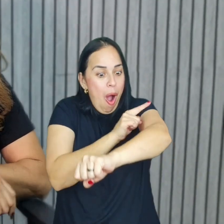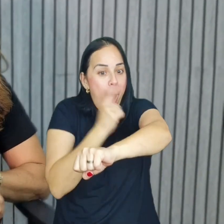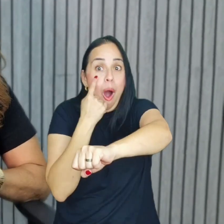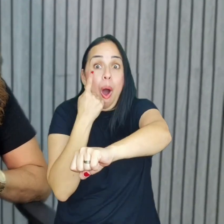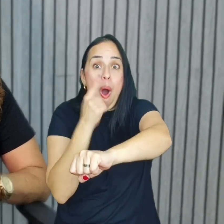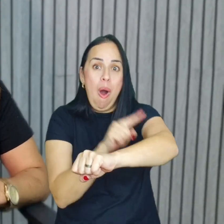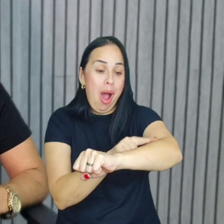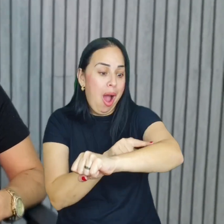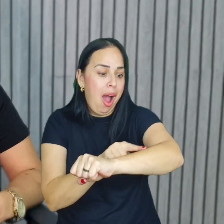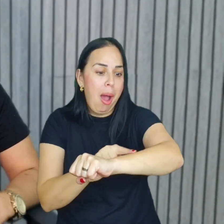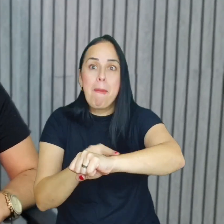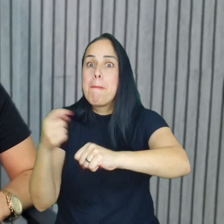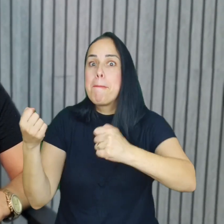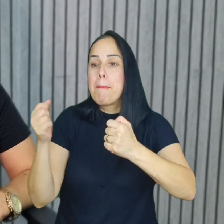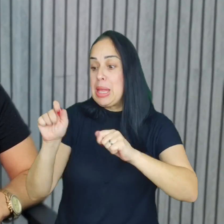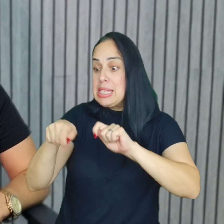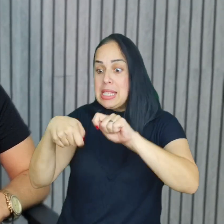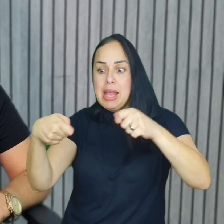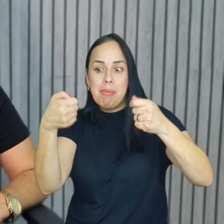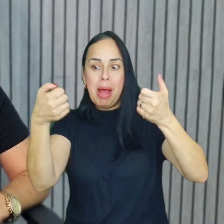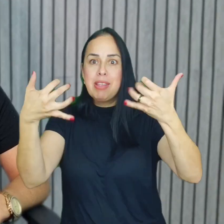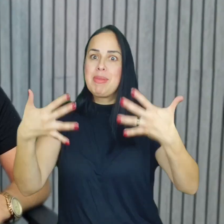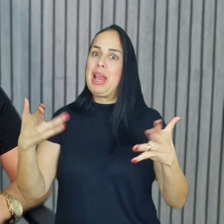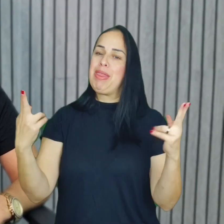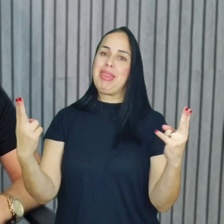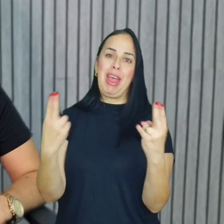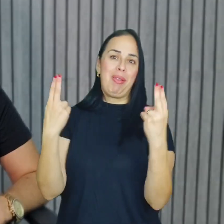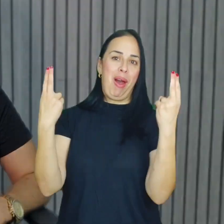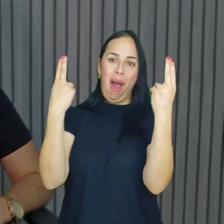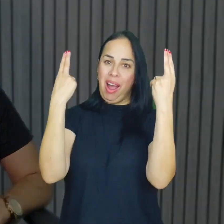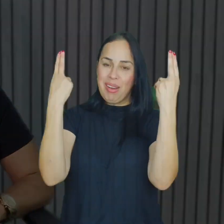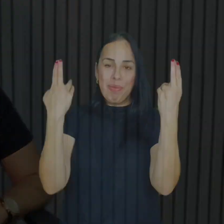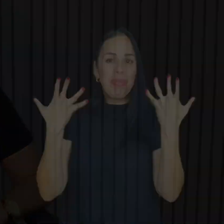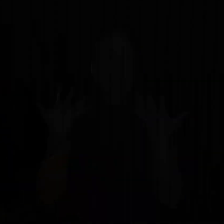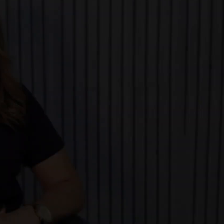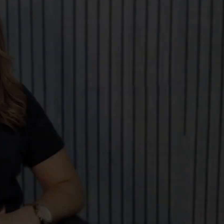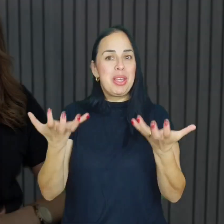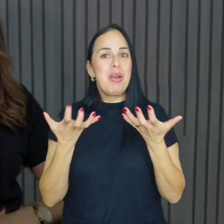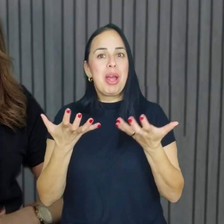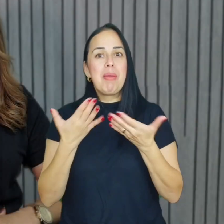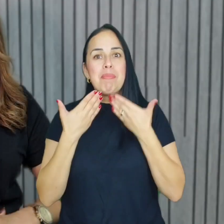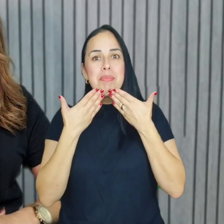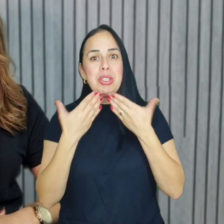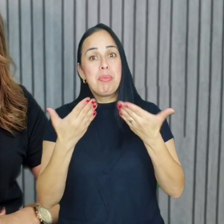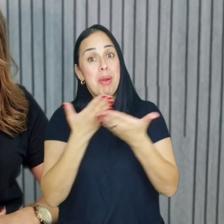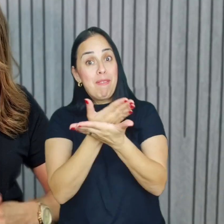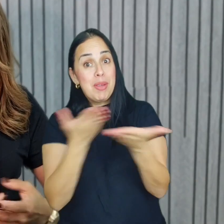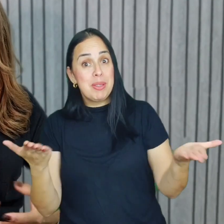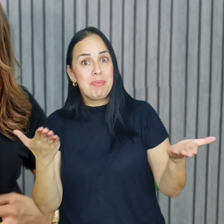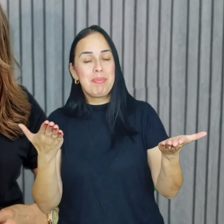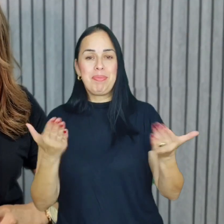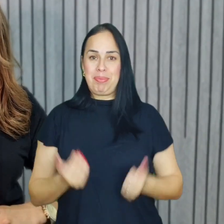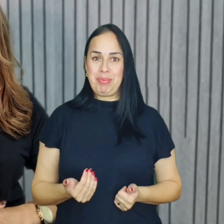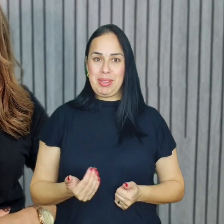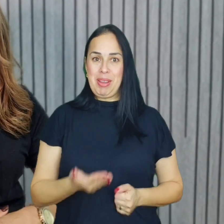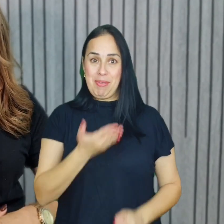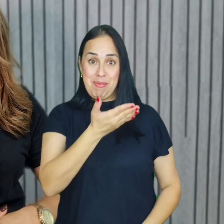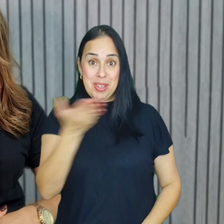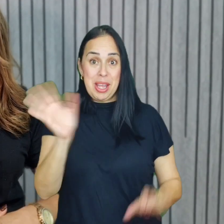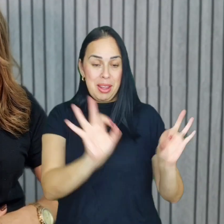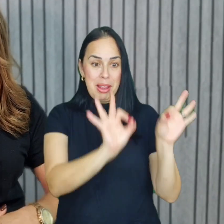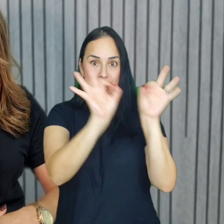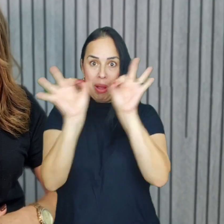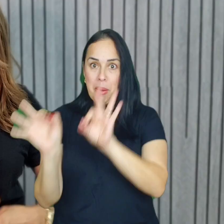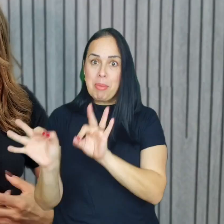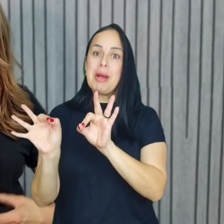até arrepiada de falar, não tenho palavras para agradecer. E eu quero pedir